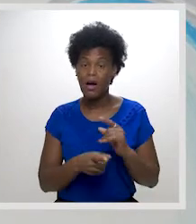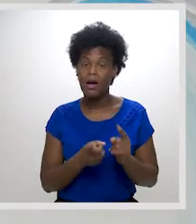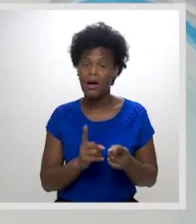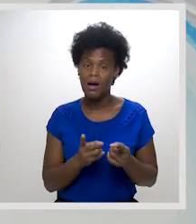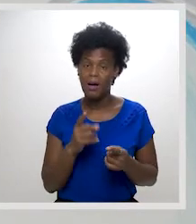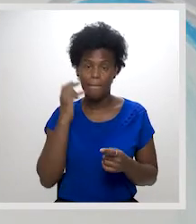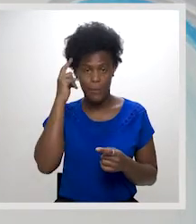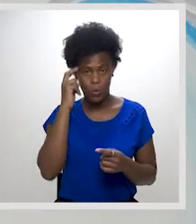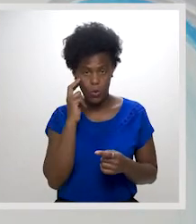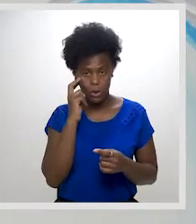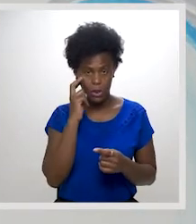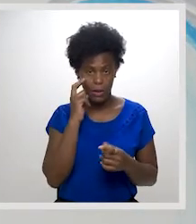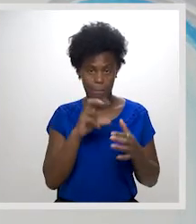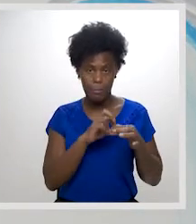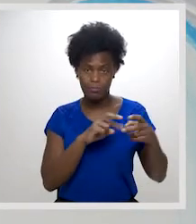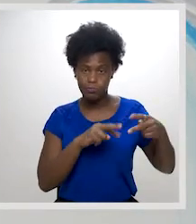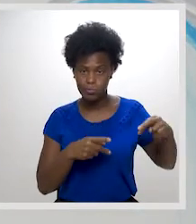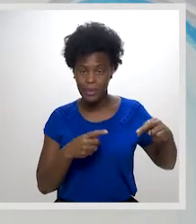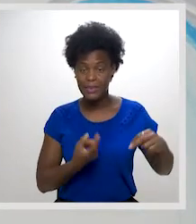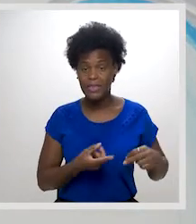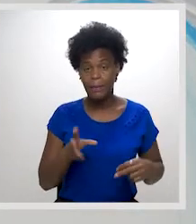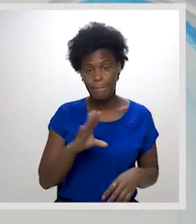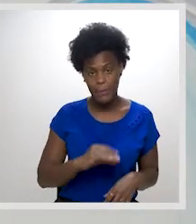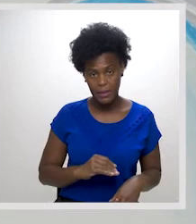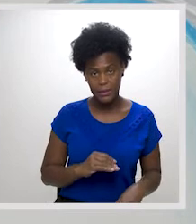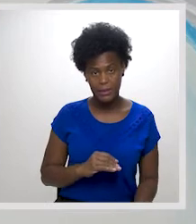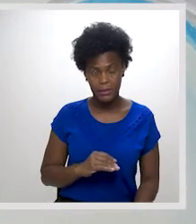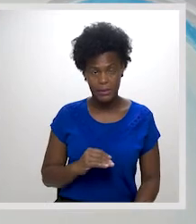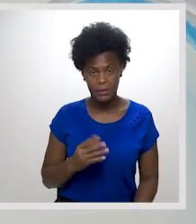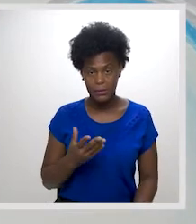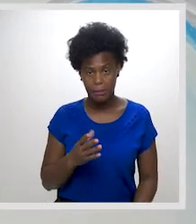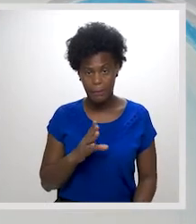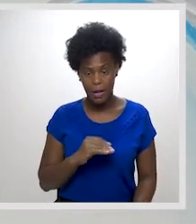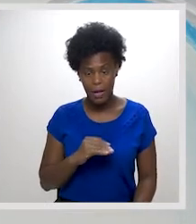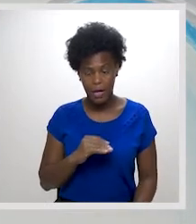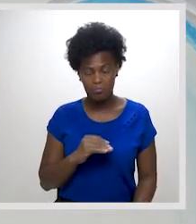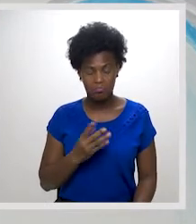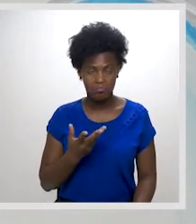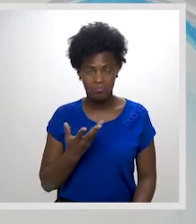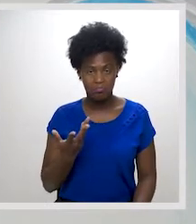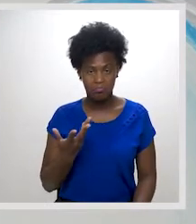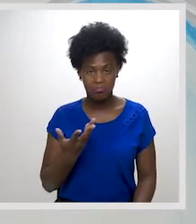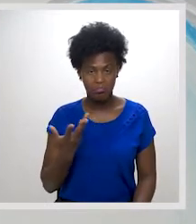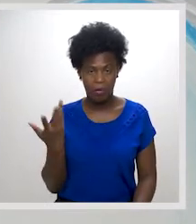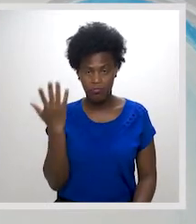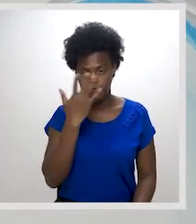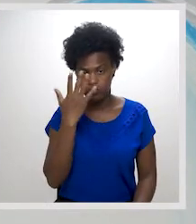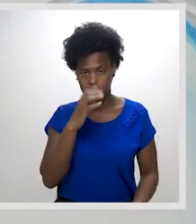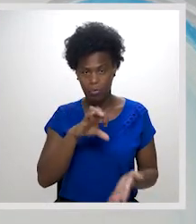levou com que a biologia molecular seja mais abstrata, seja